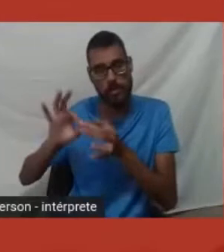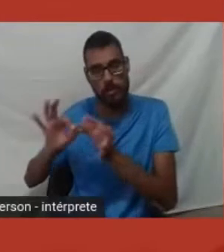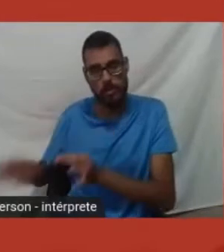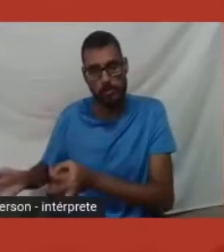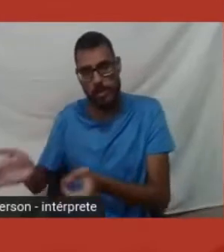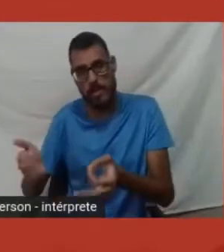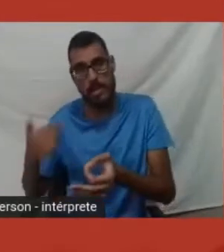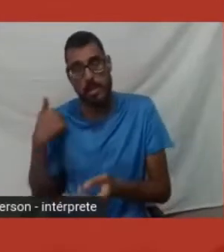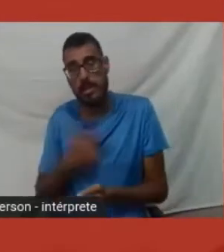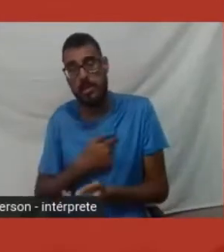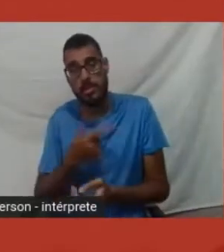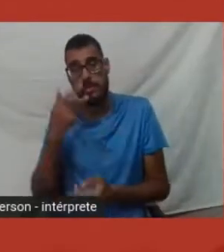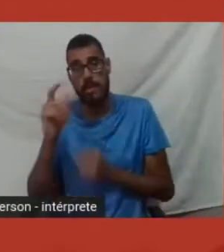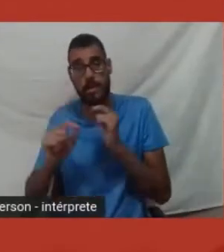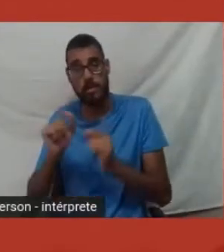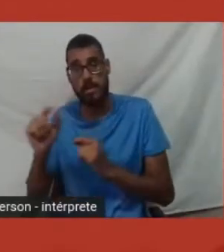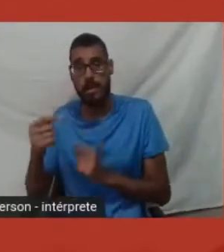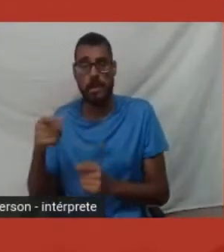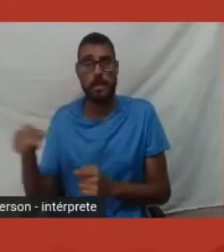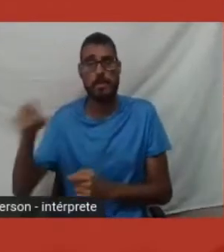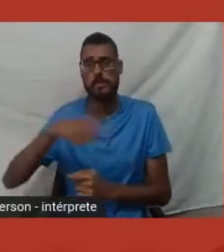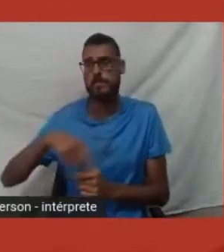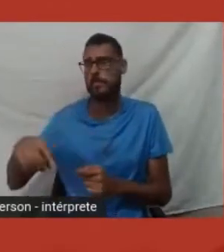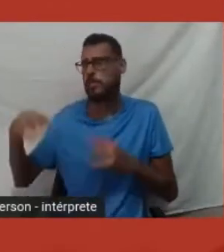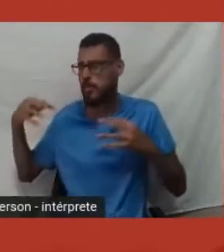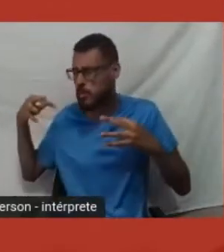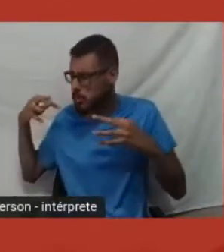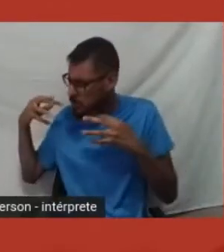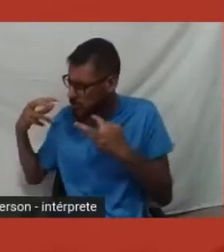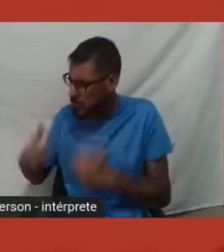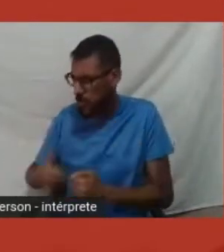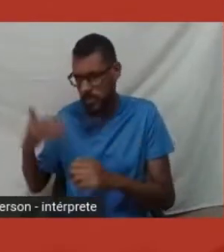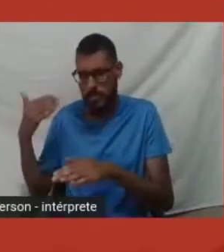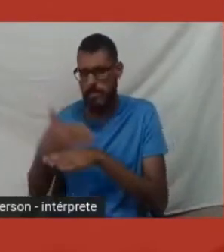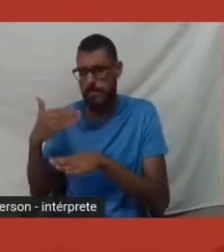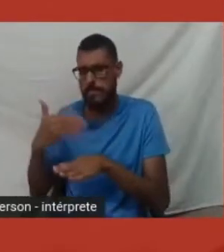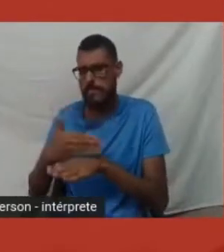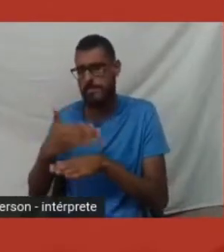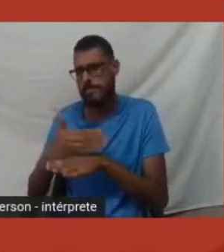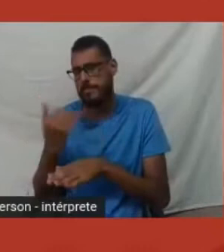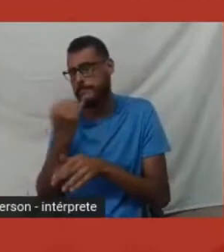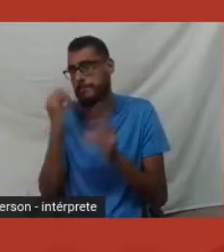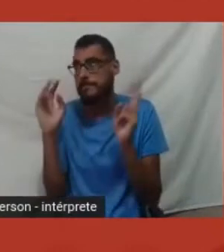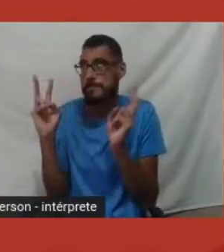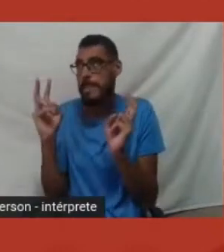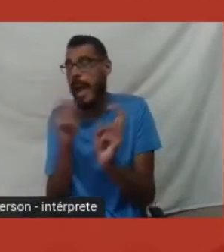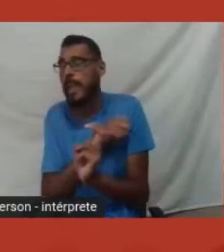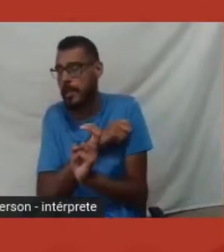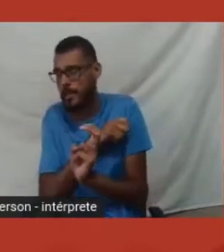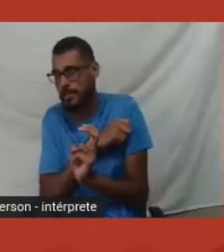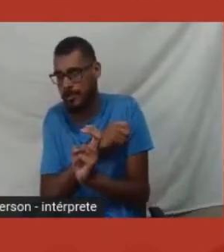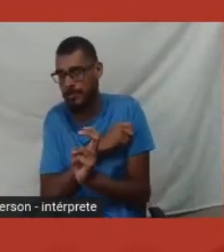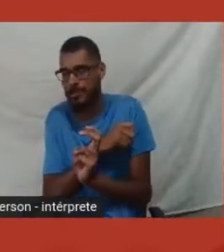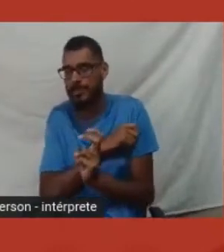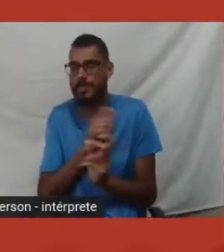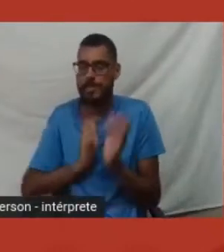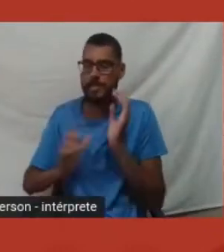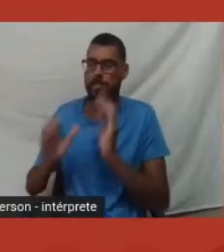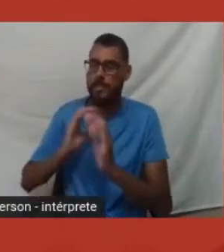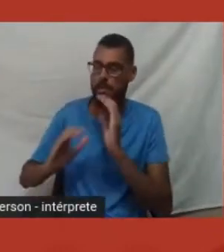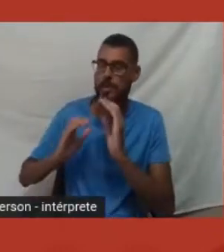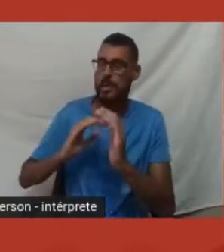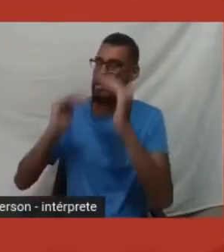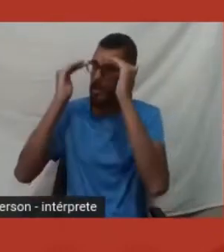gente ressalta a importância da participação de todos alunos, vamos dizer assim, e mantendo uma comunicação